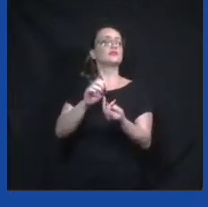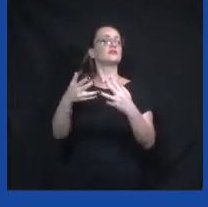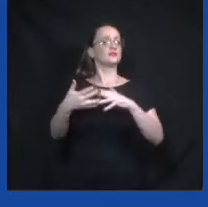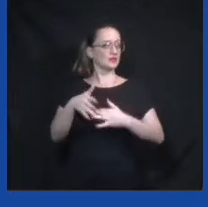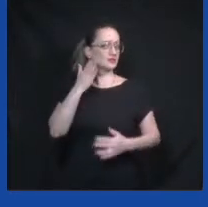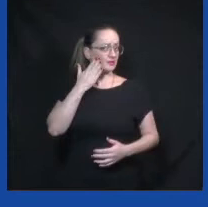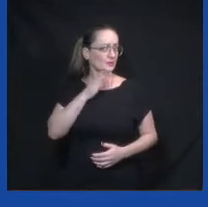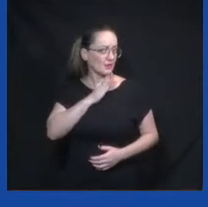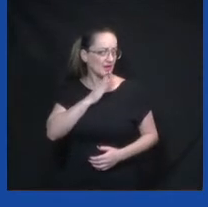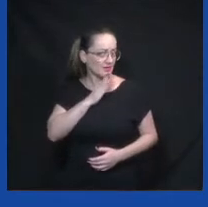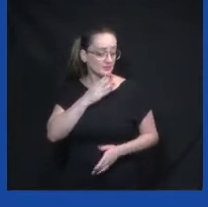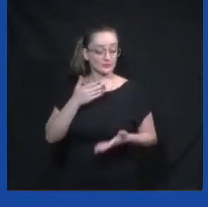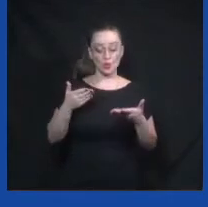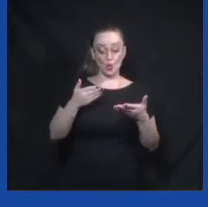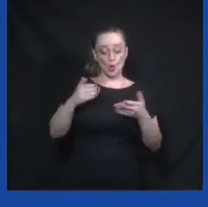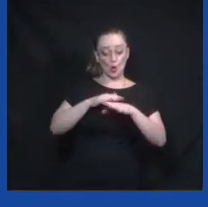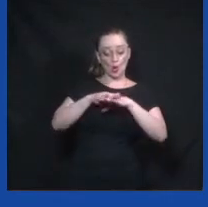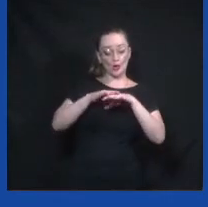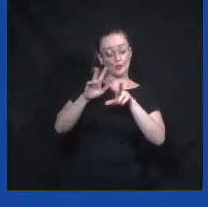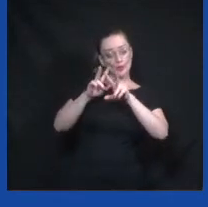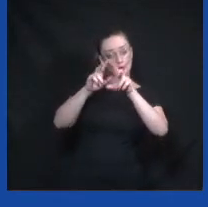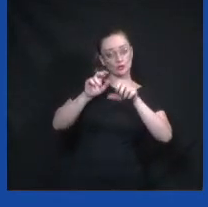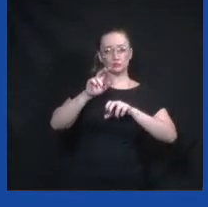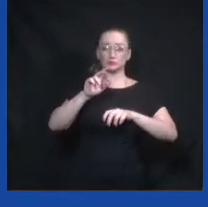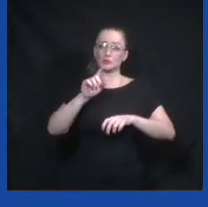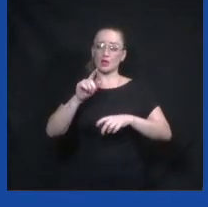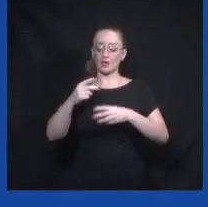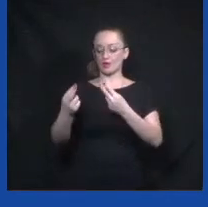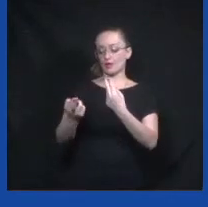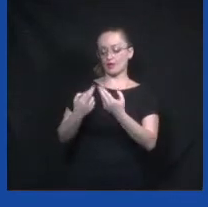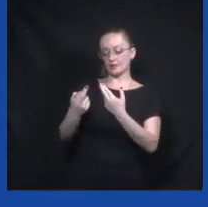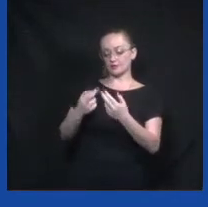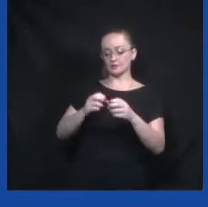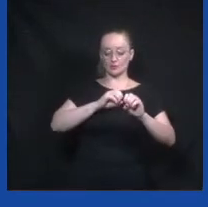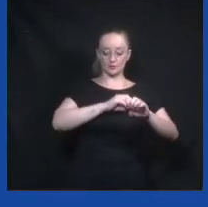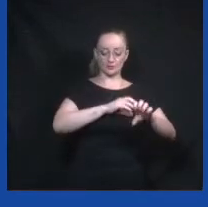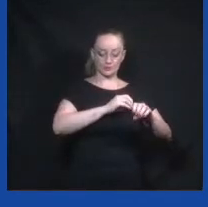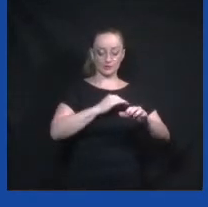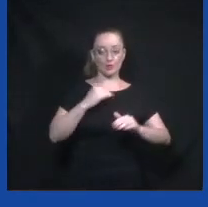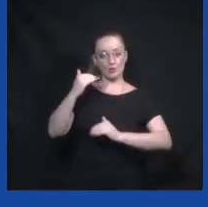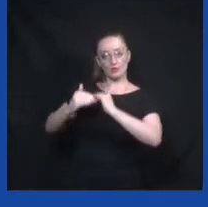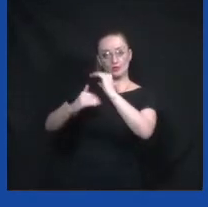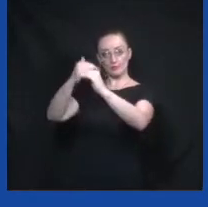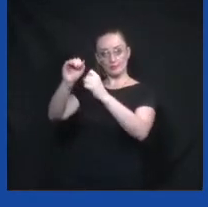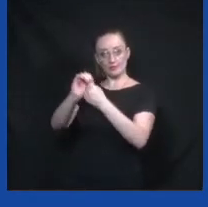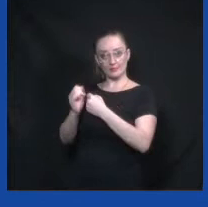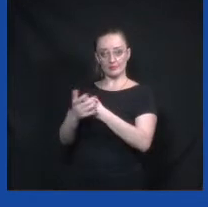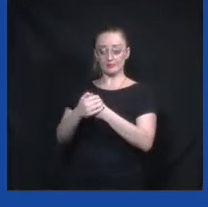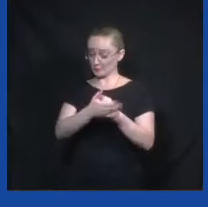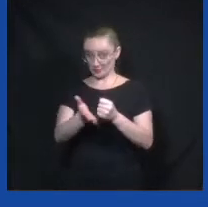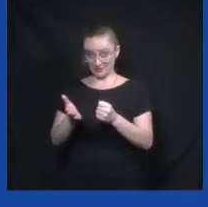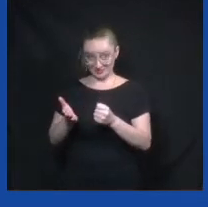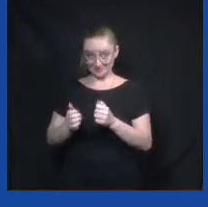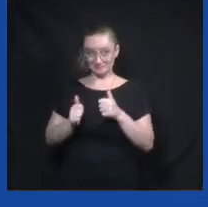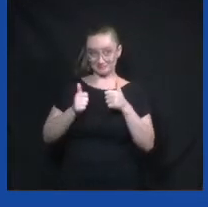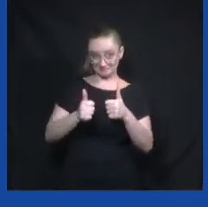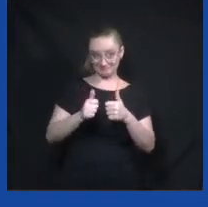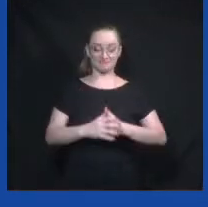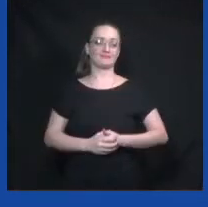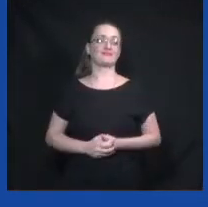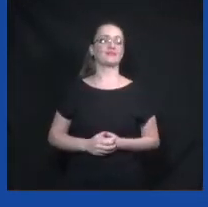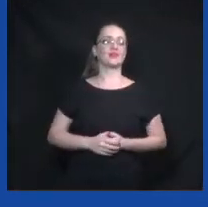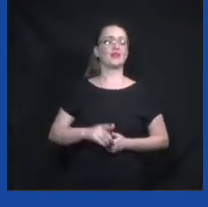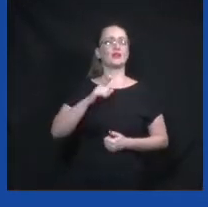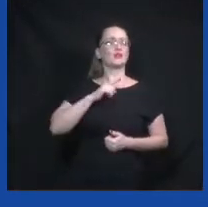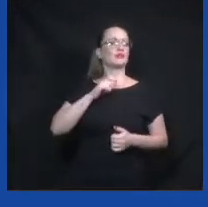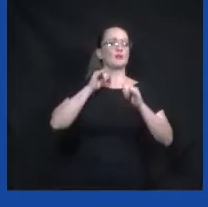falar um pouco hoje da relação da educação com o desenvolvimento da democracia. Isso tem, né, uma